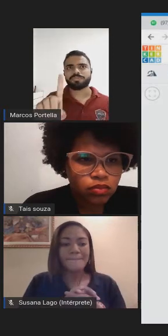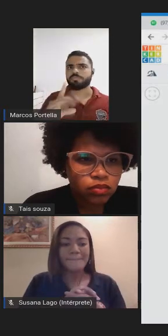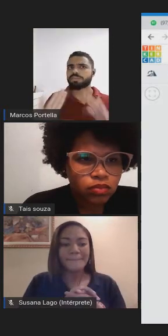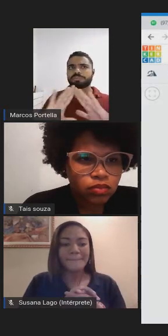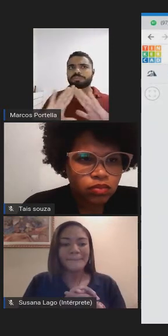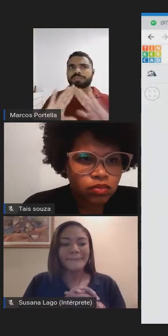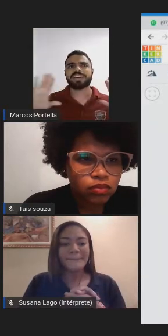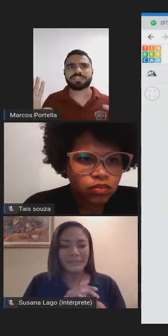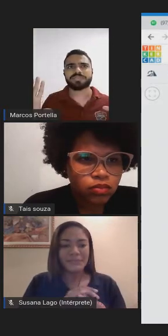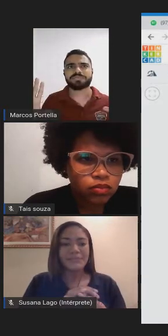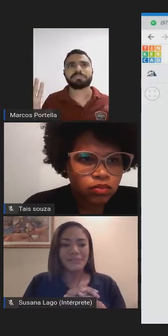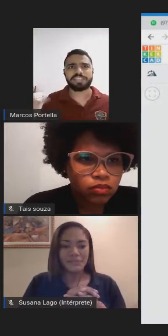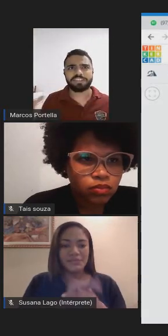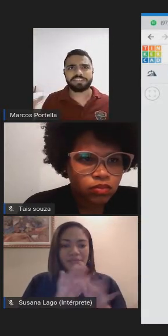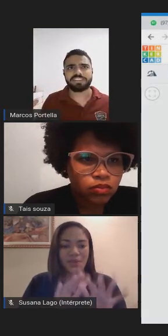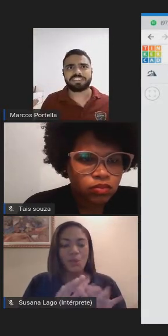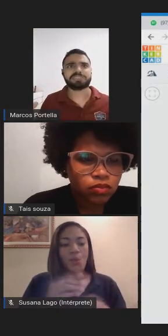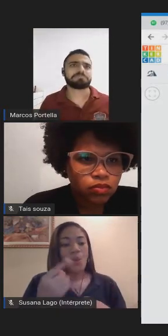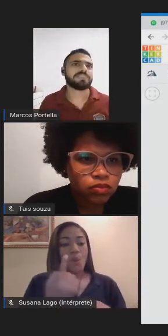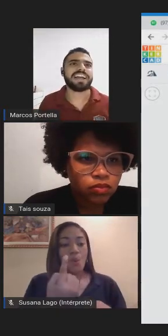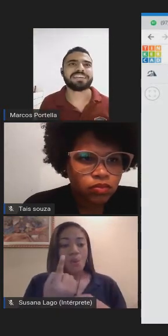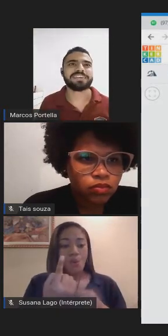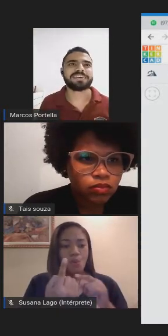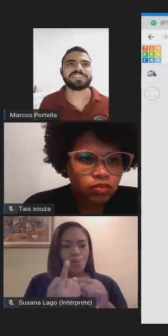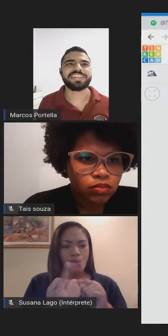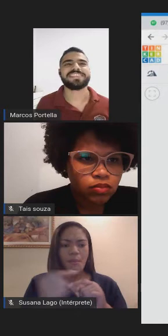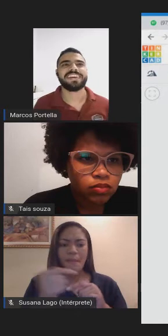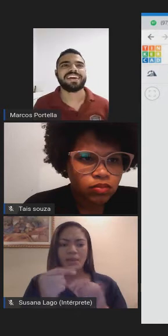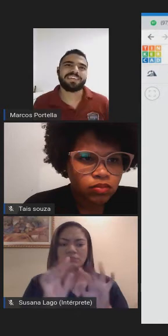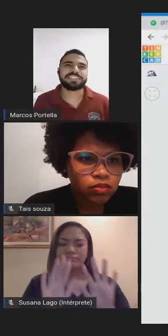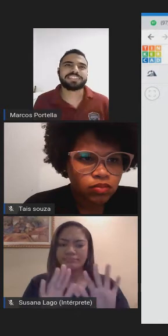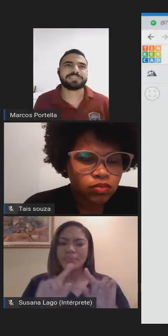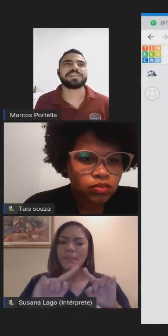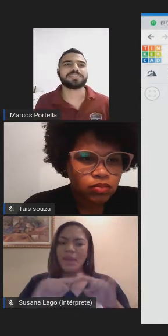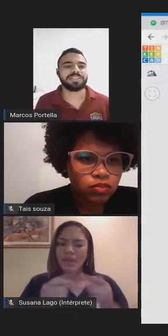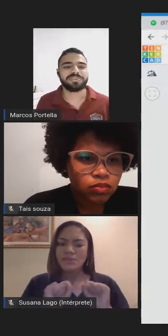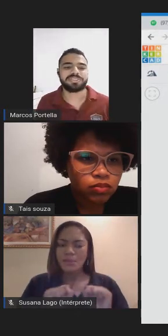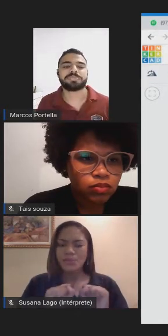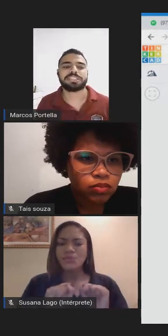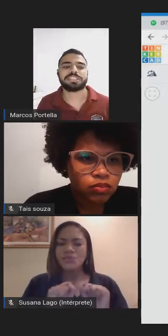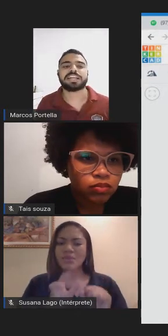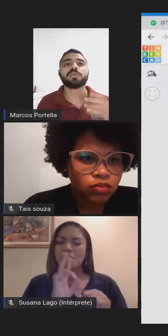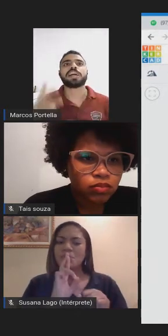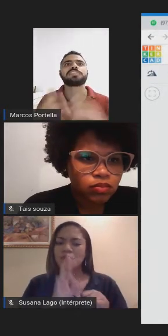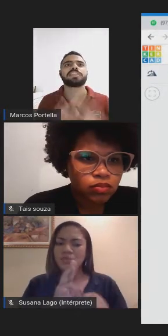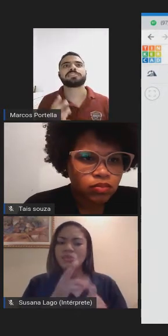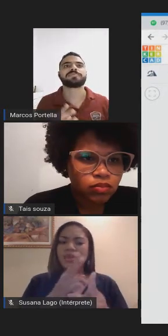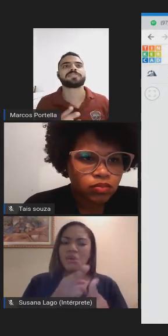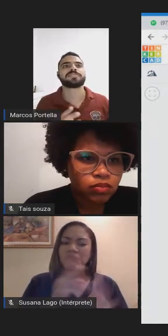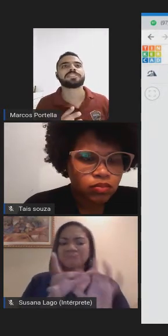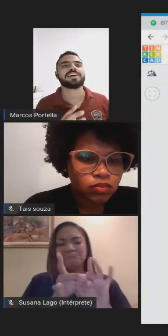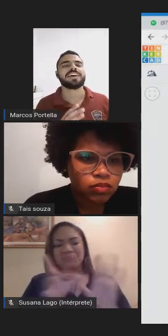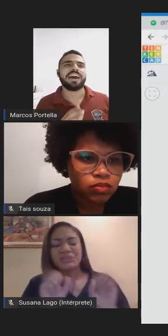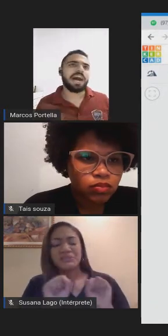Método 1, método mais fácil. Podia fazer? Claro que podia. Era uma das formas de resolver o circuito sem precisar calcular a